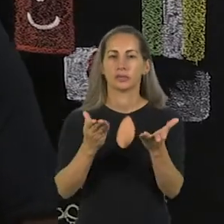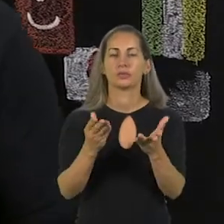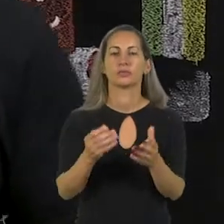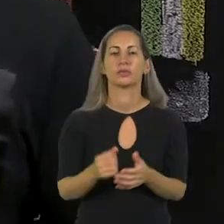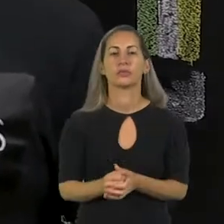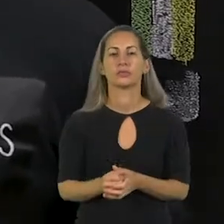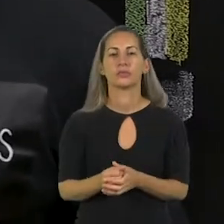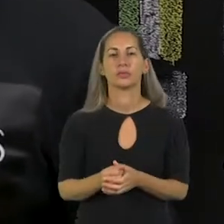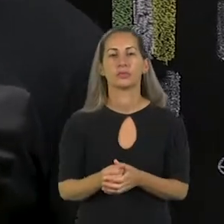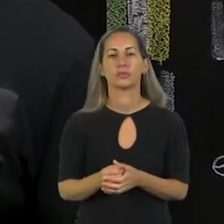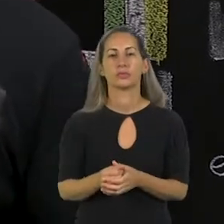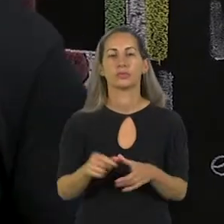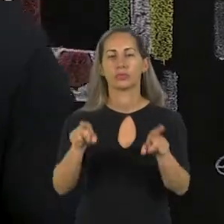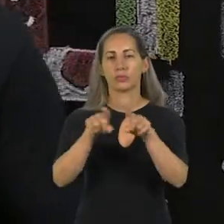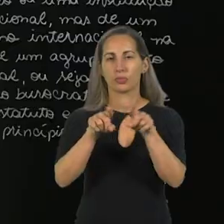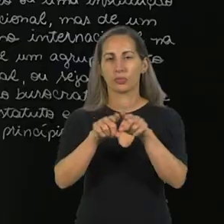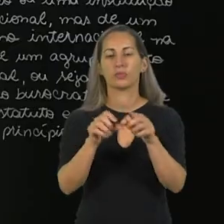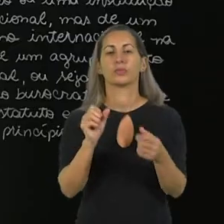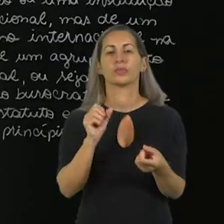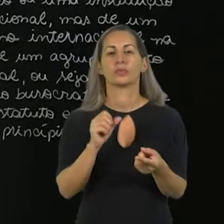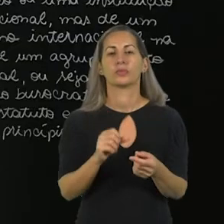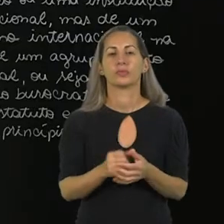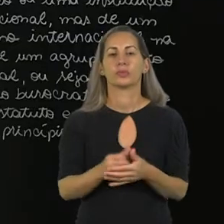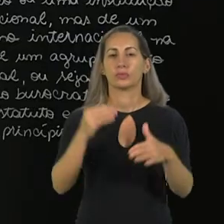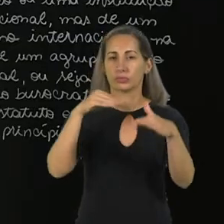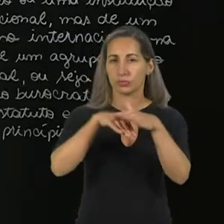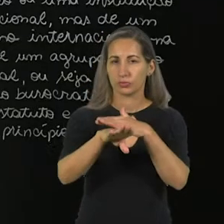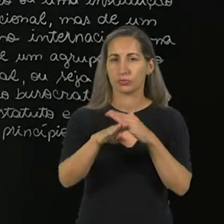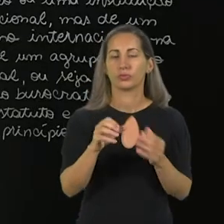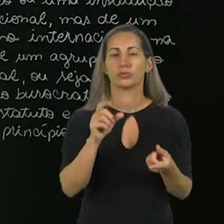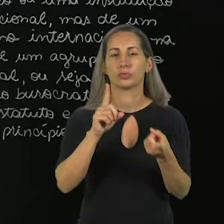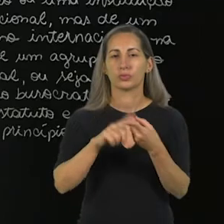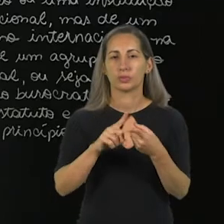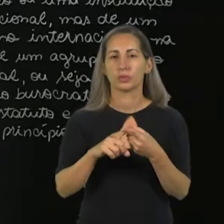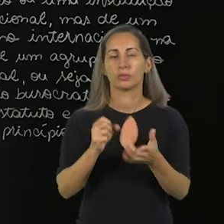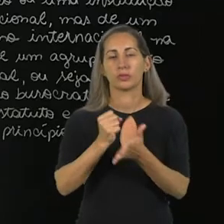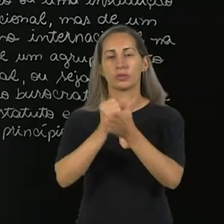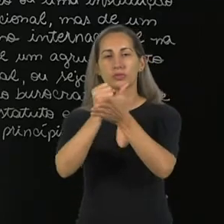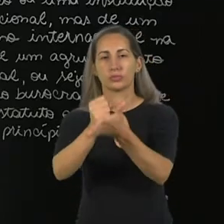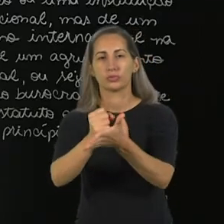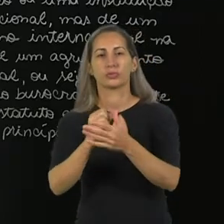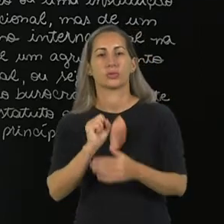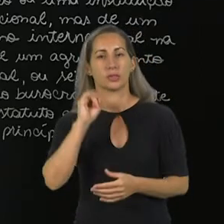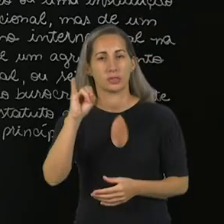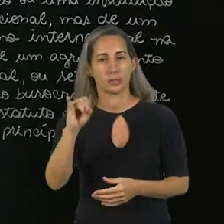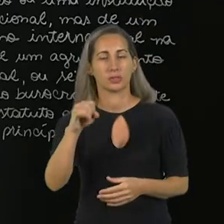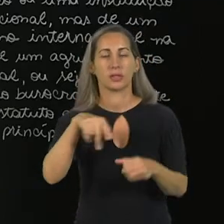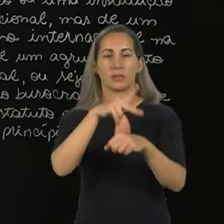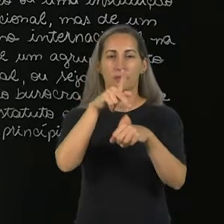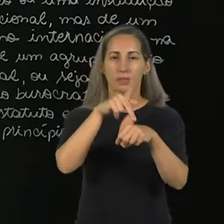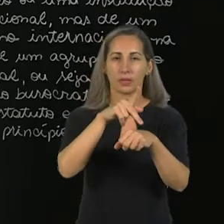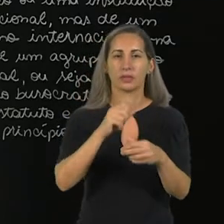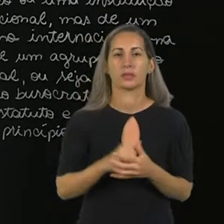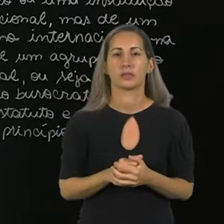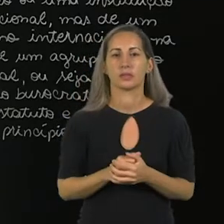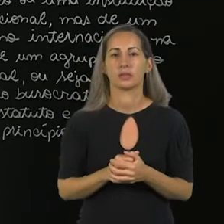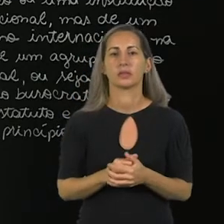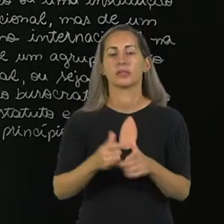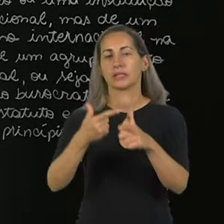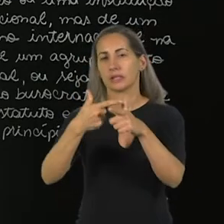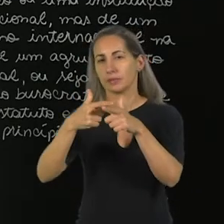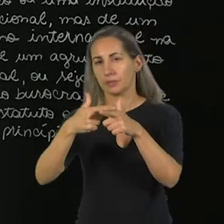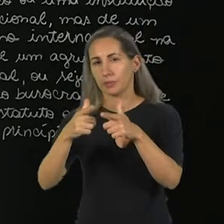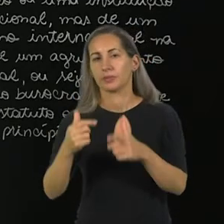comum, como a questão também de um fundo de salvação, caso algum país esteja em